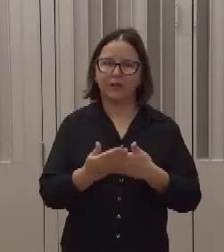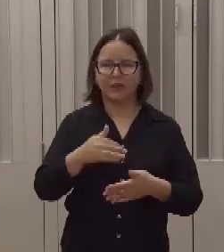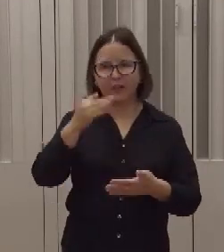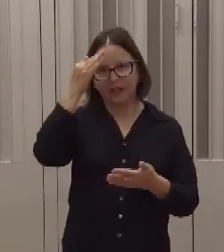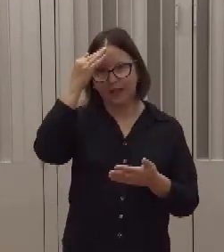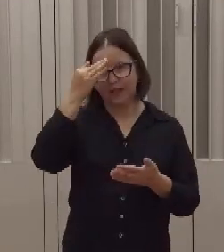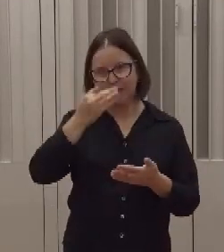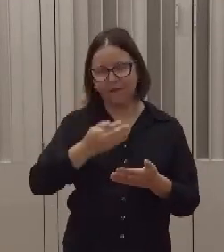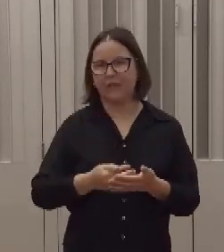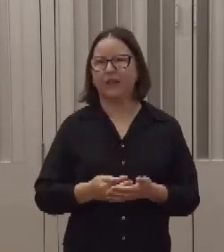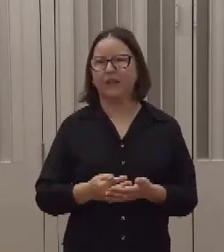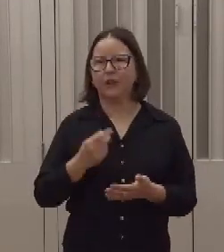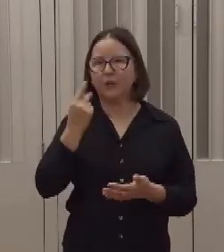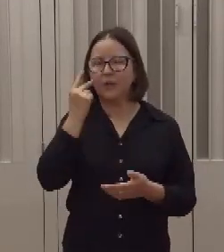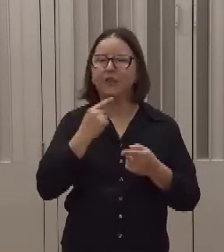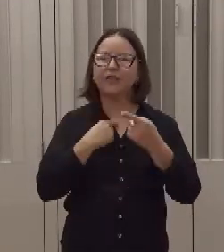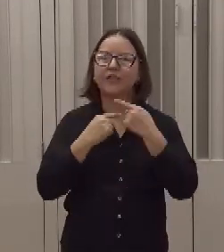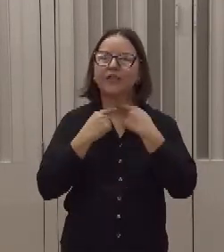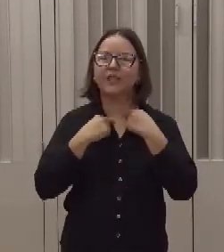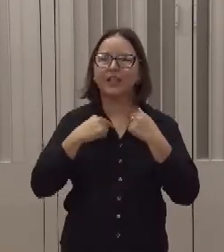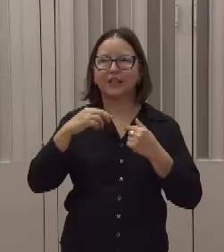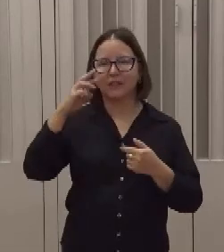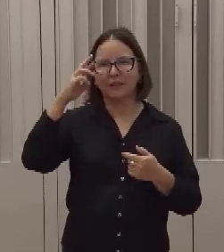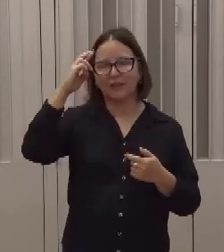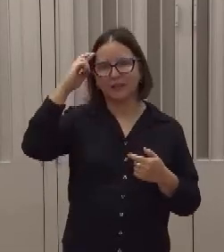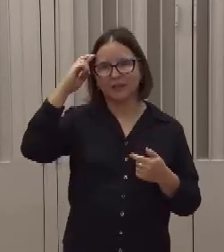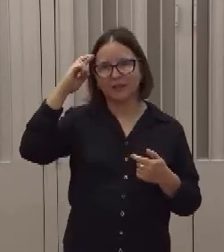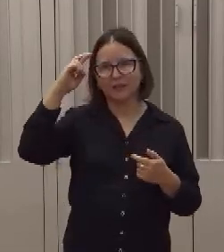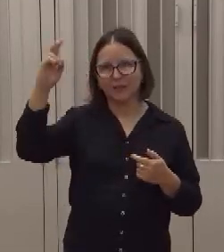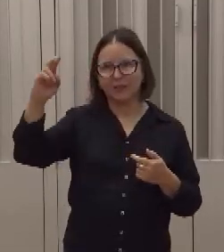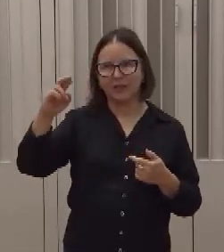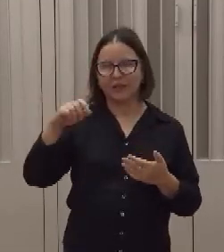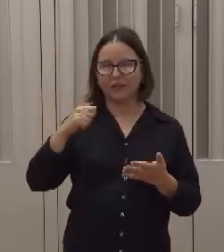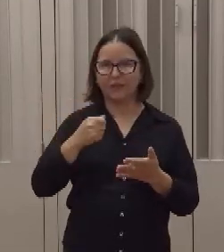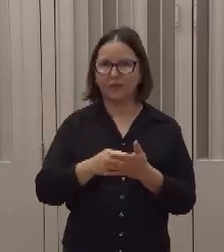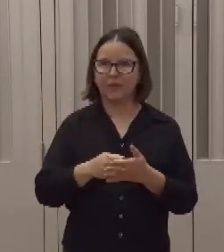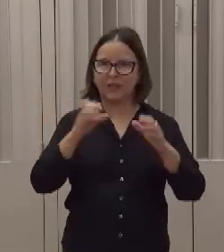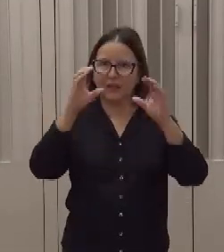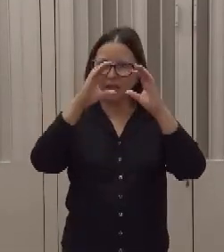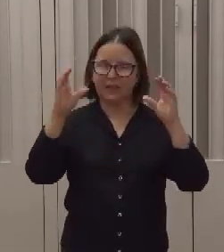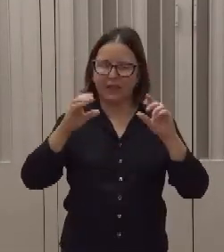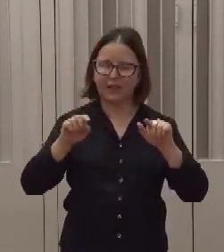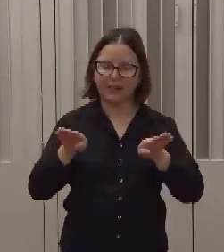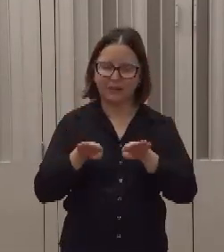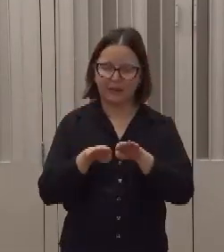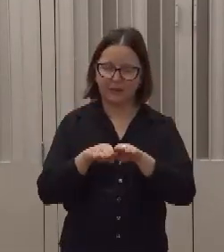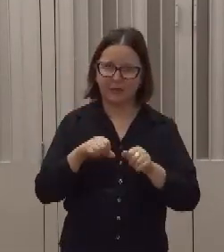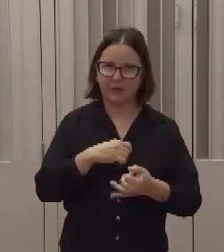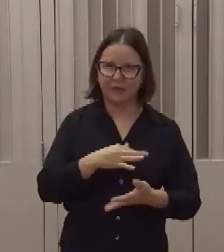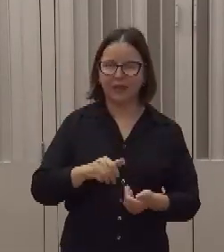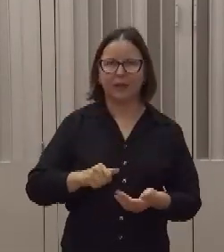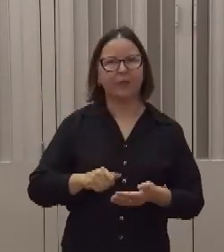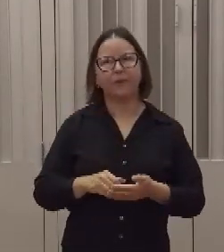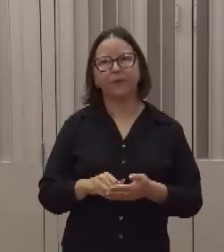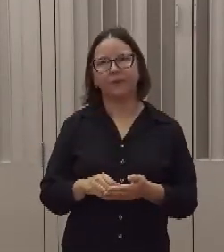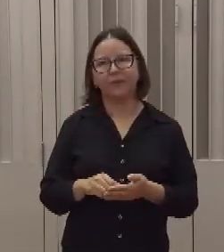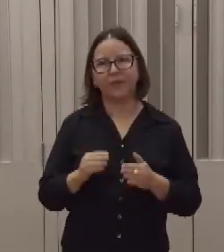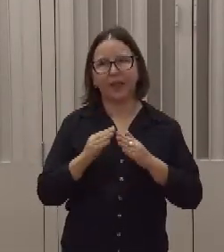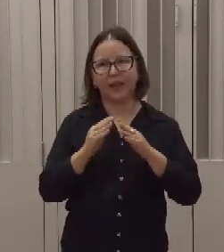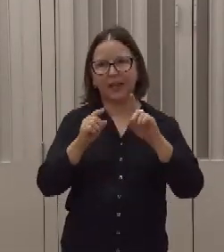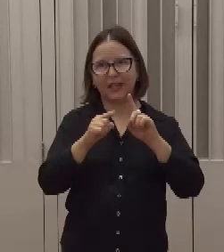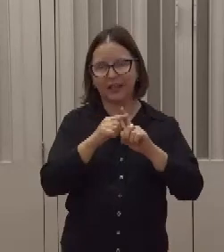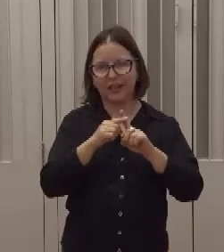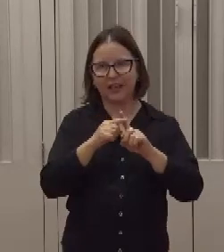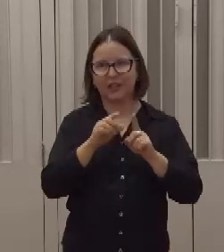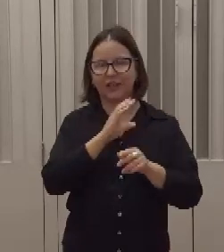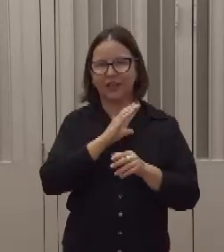céu. A igreja de Cristo deve ser uma cidade edificada sobre um monte, para que